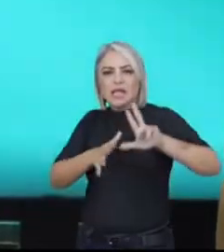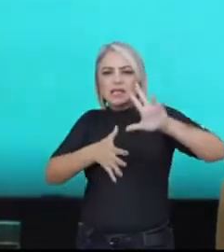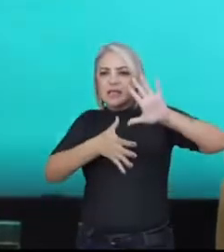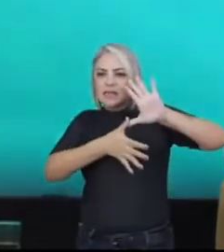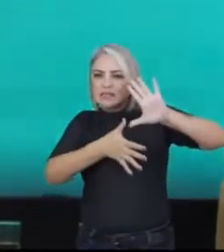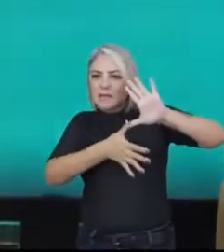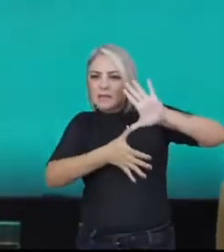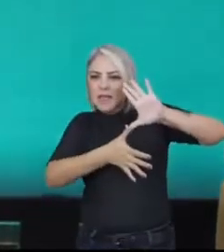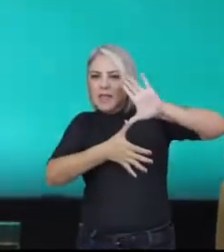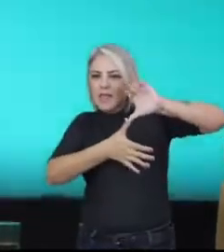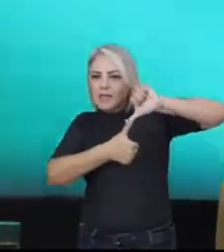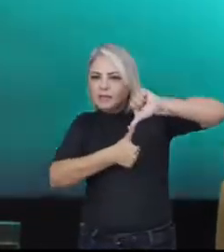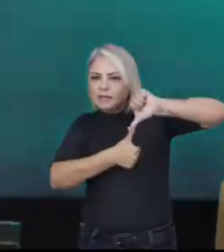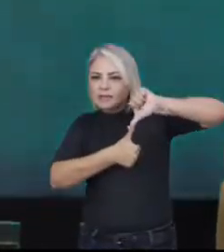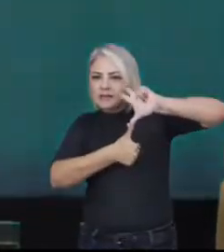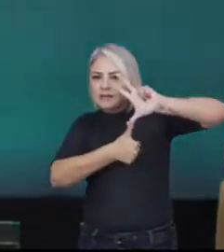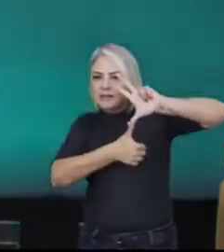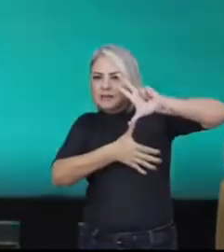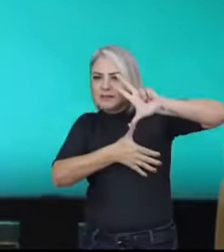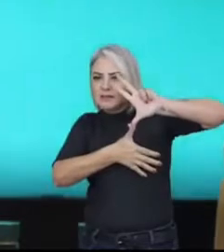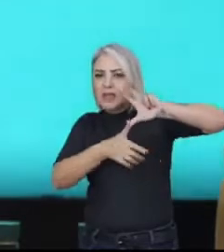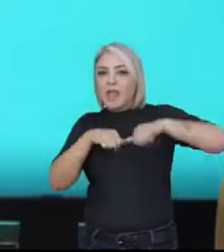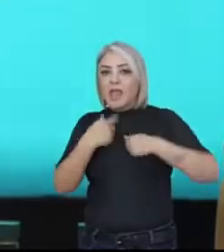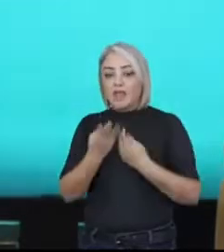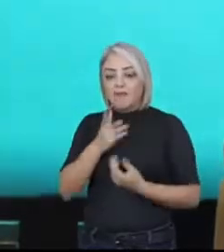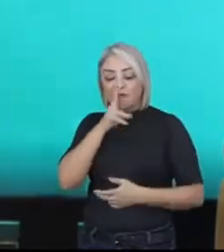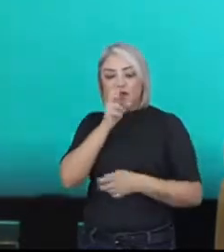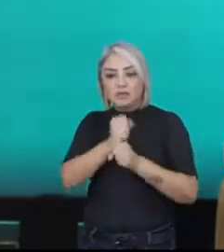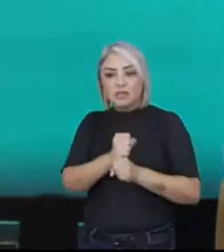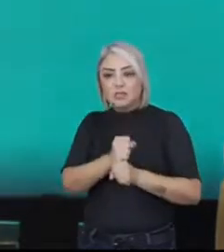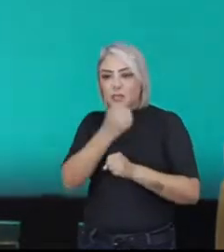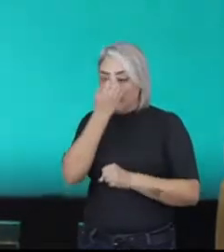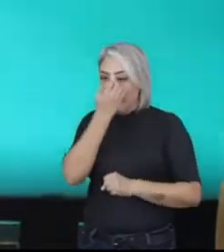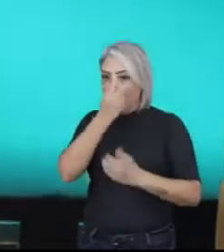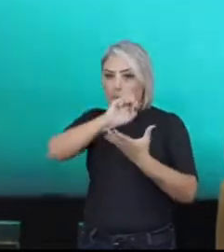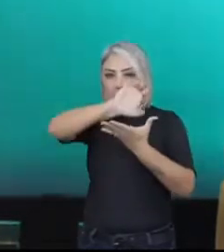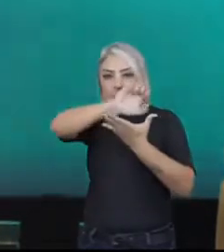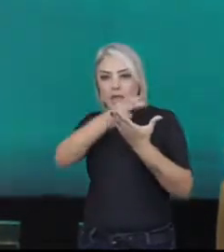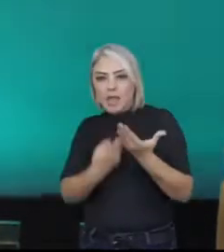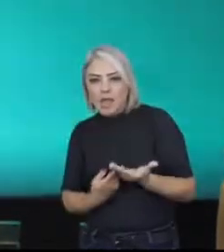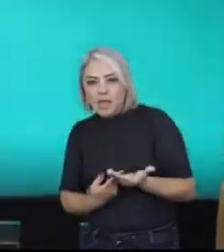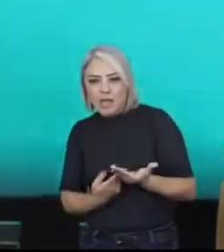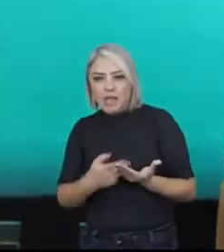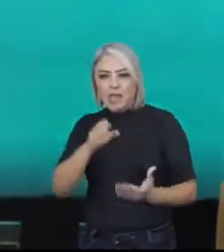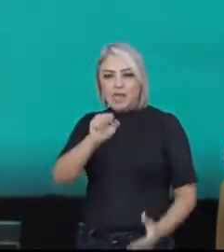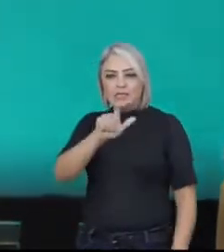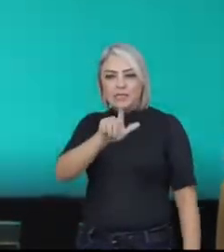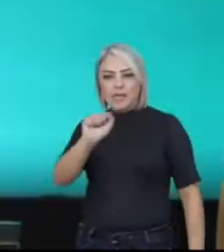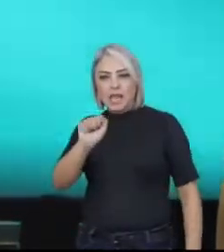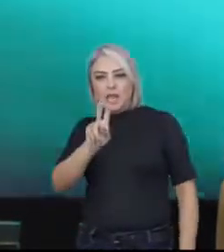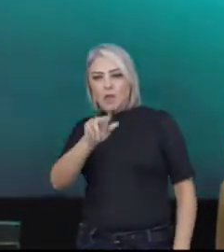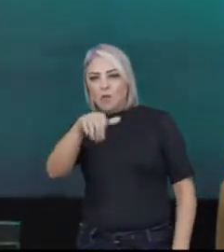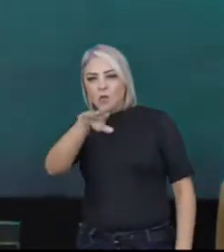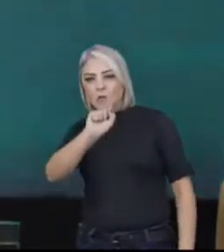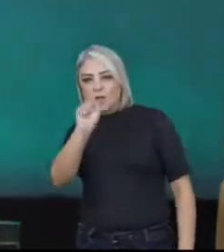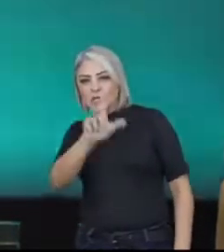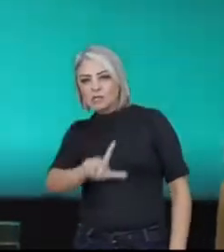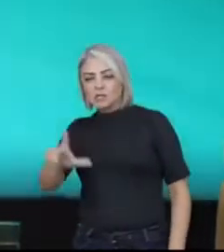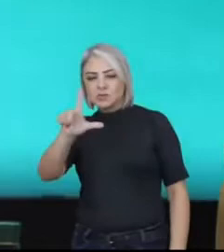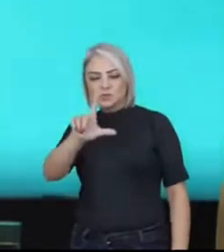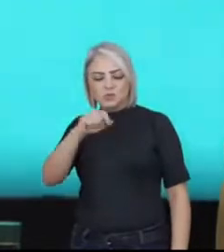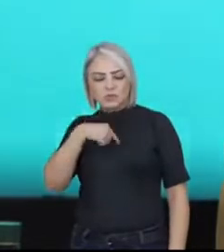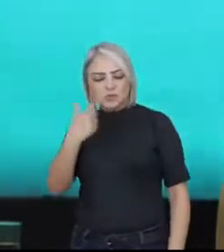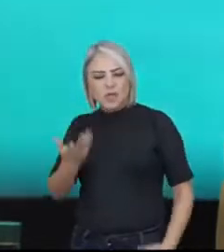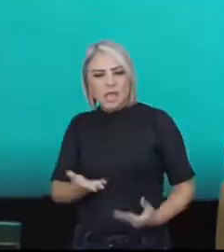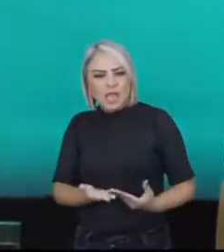e fortalecer novamente o Mercosul, a Unasul, a CELAC e os BRICS. É estabelecer livremente